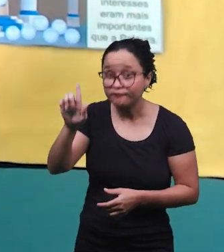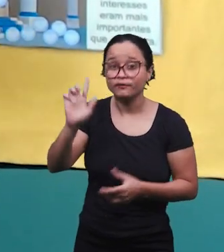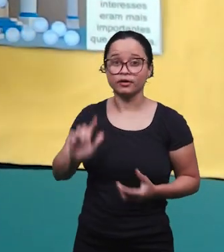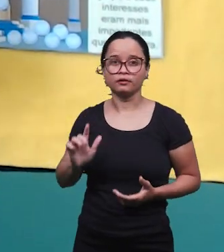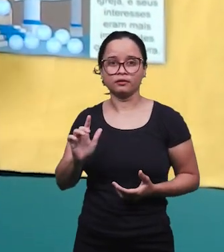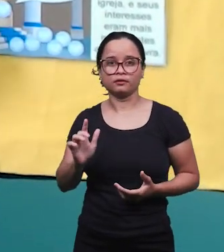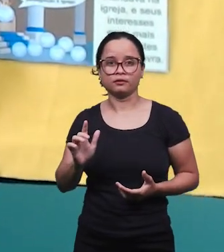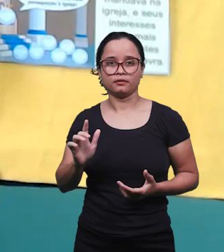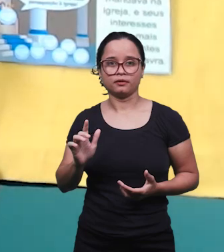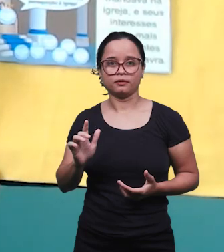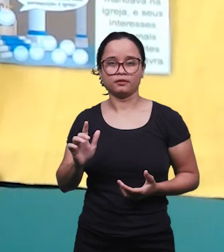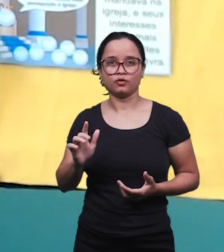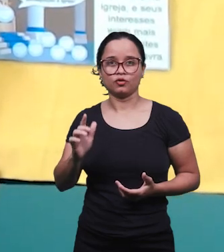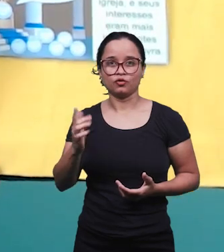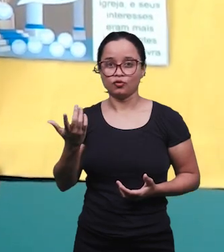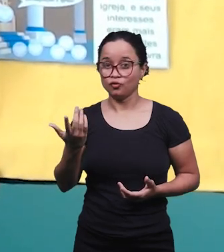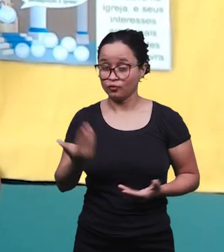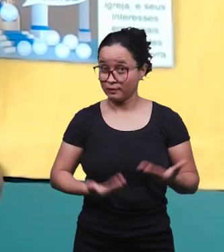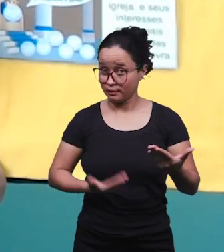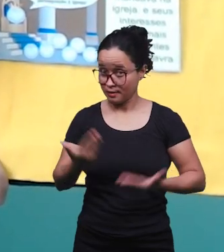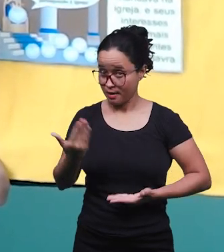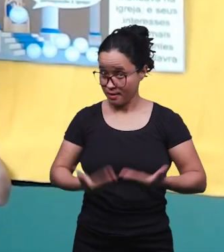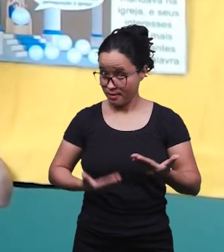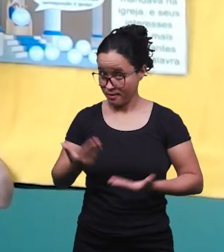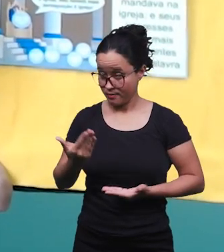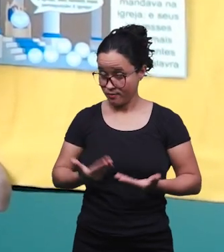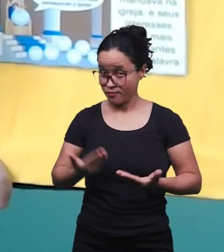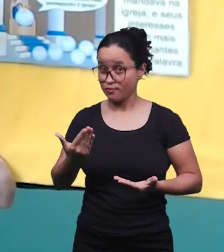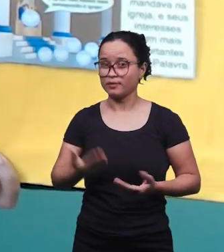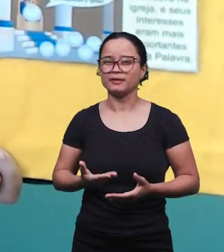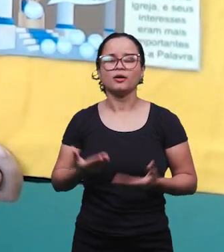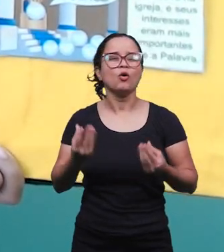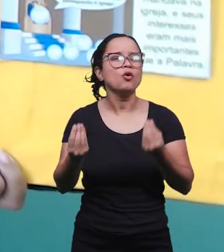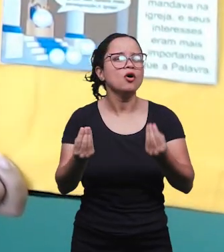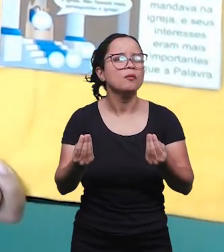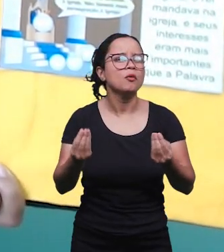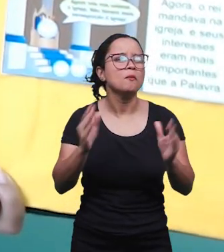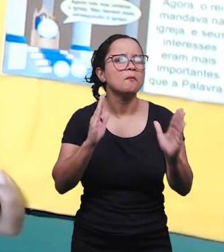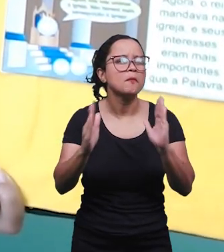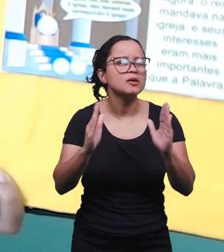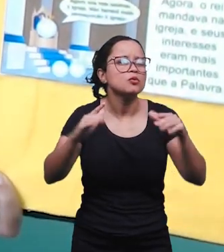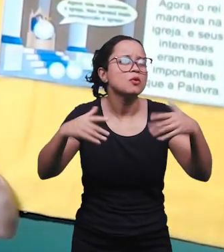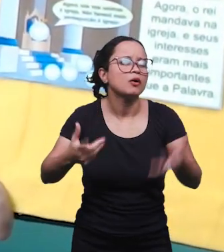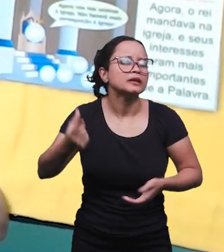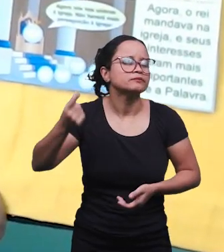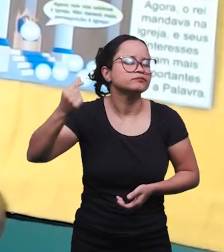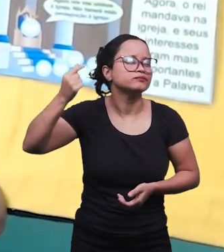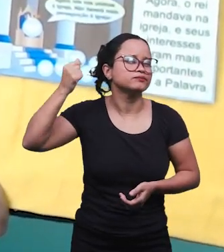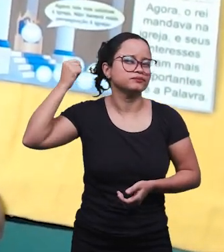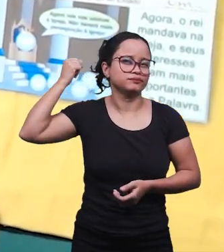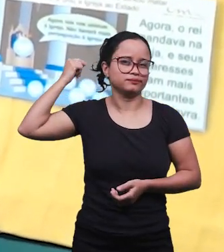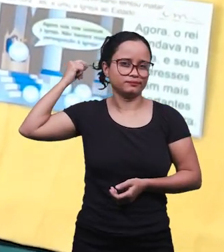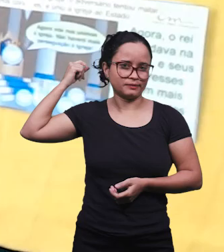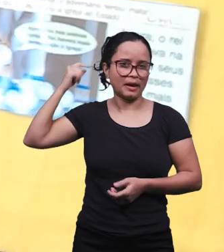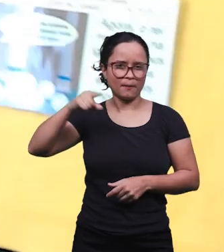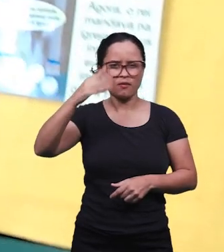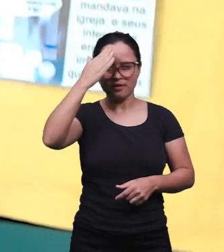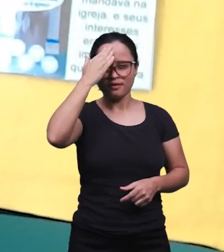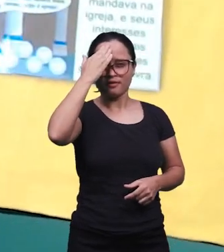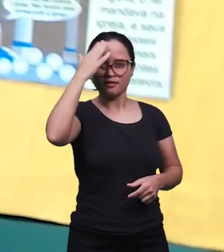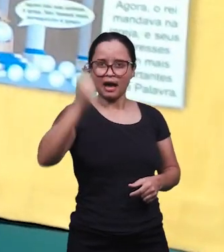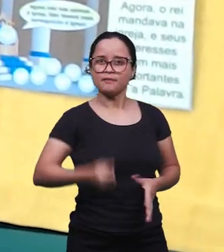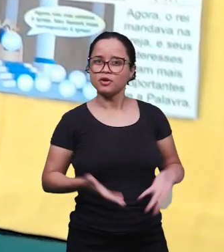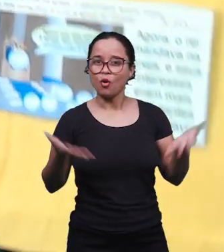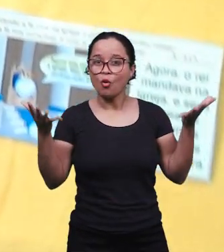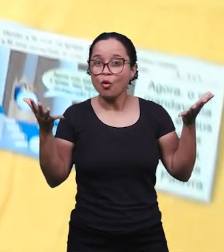cristãos. Isso mesmo. Isso, sabe quando foi? Há muito tempo atrás. Mas você